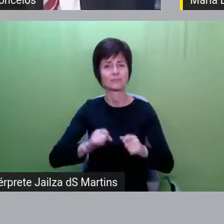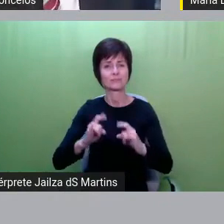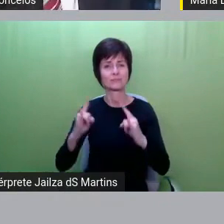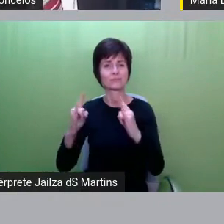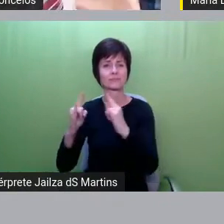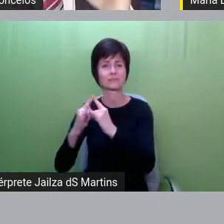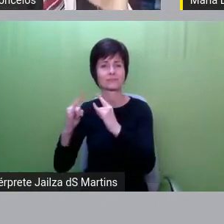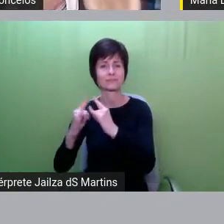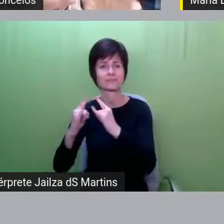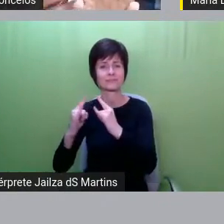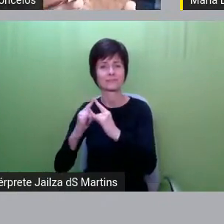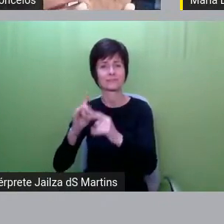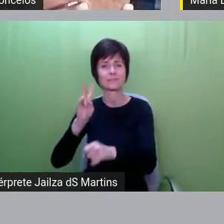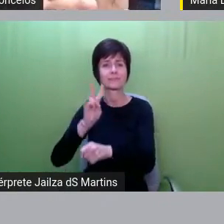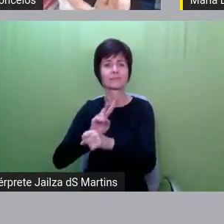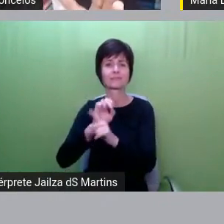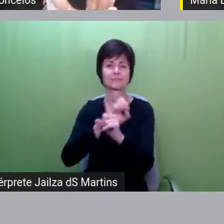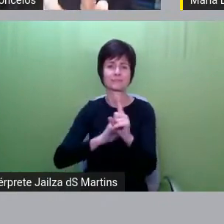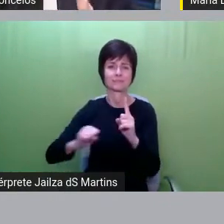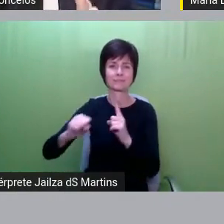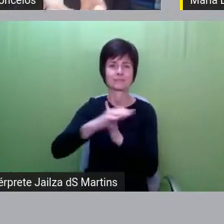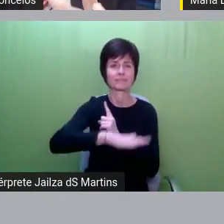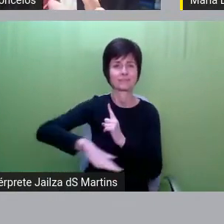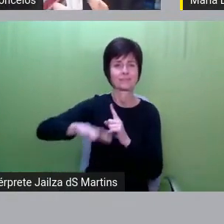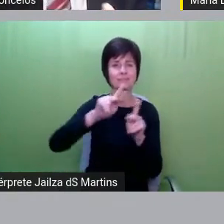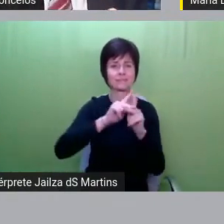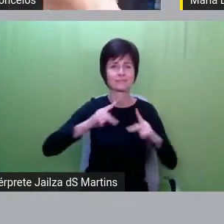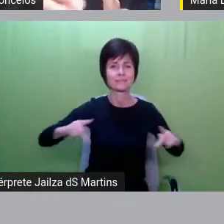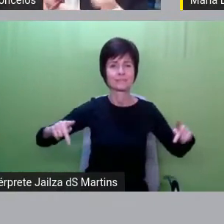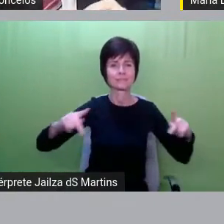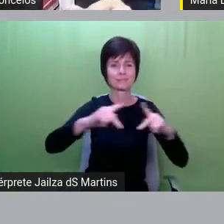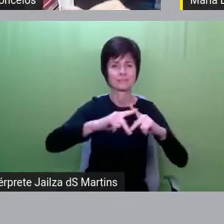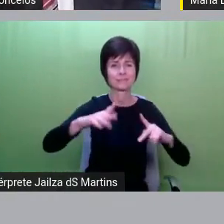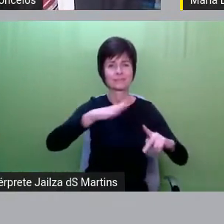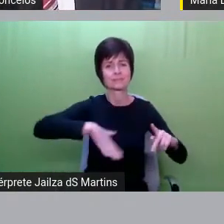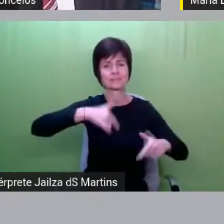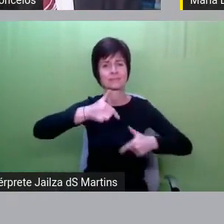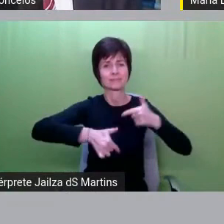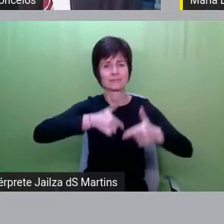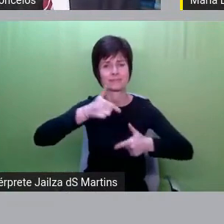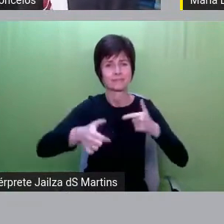de proteção social. A trabalhista, a previdenciária,